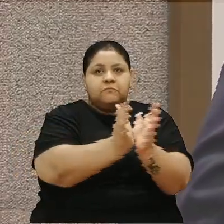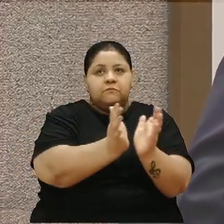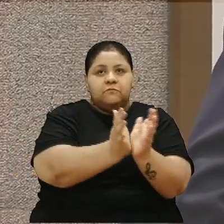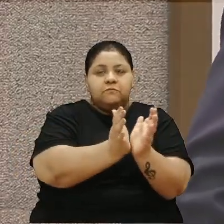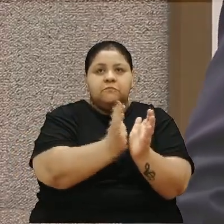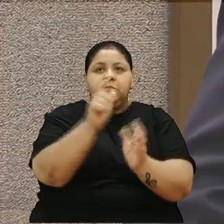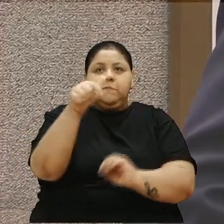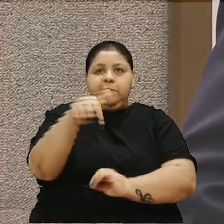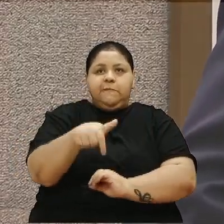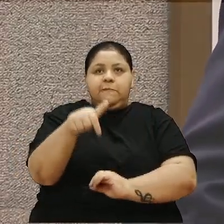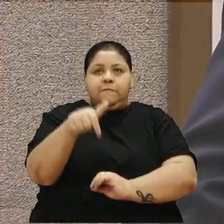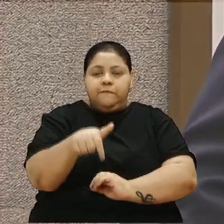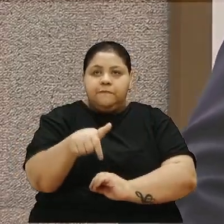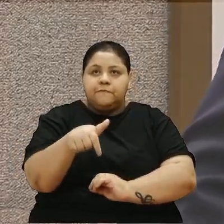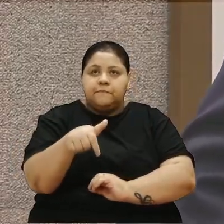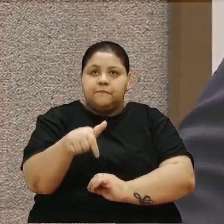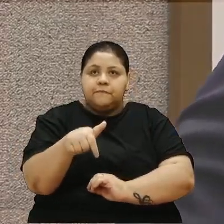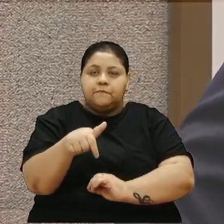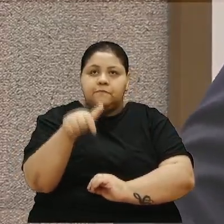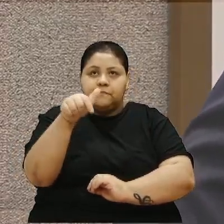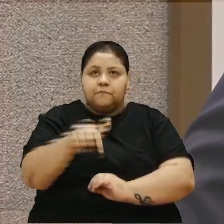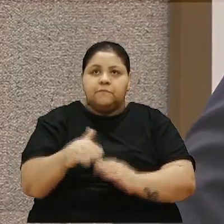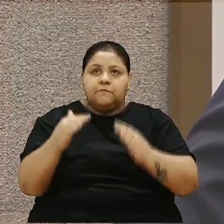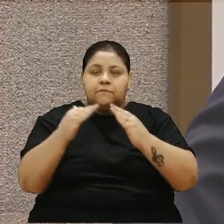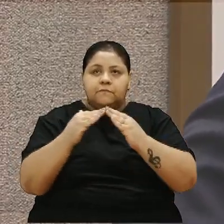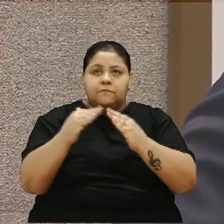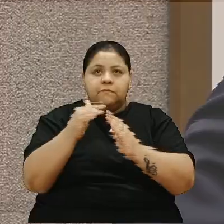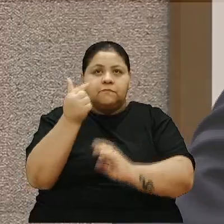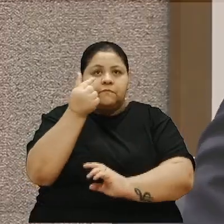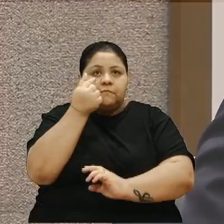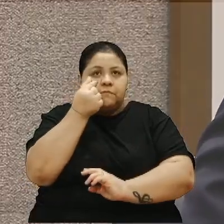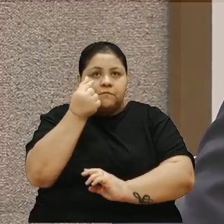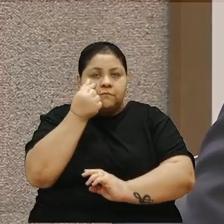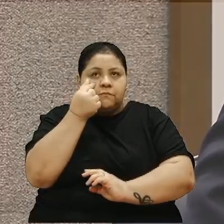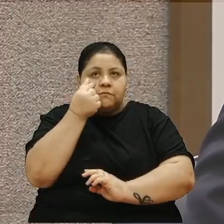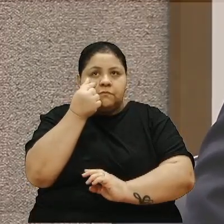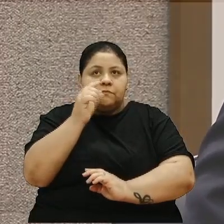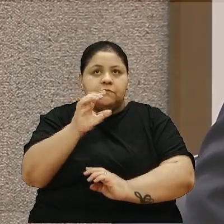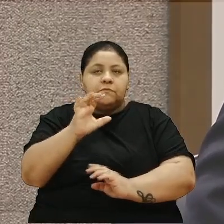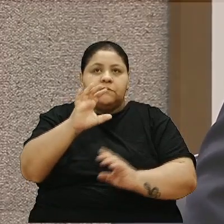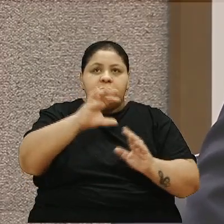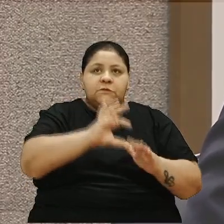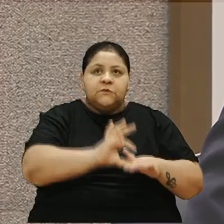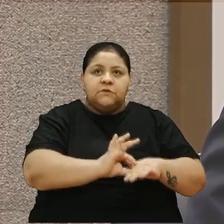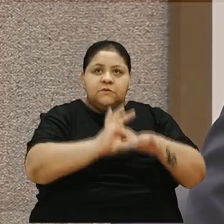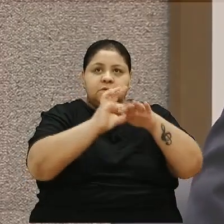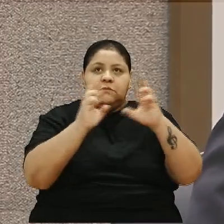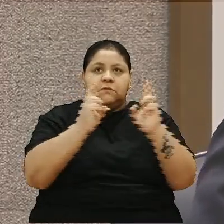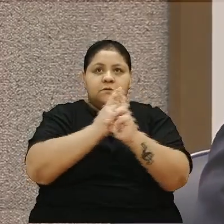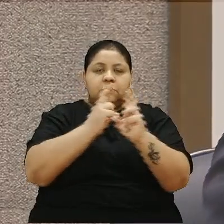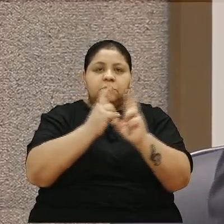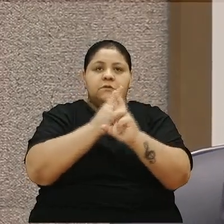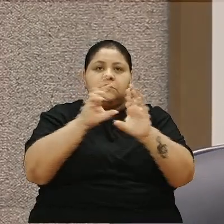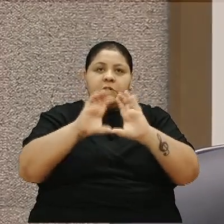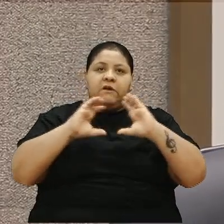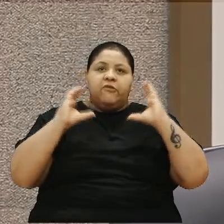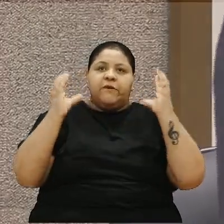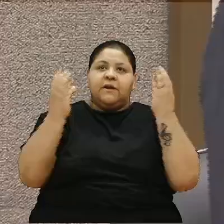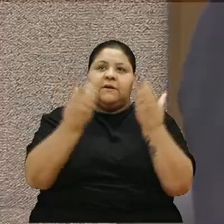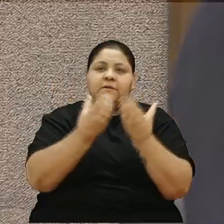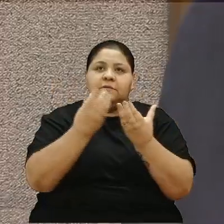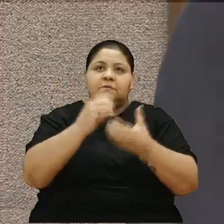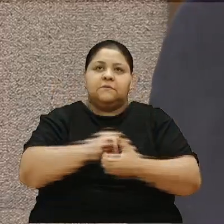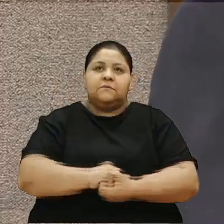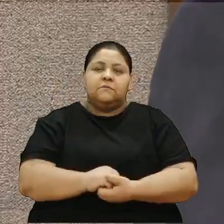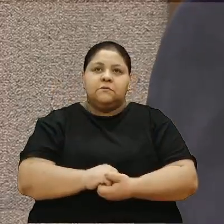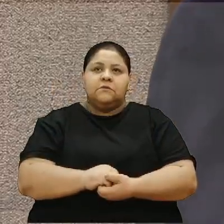aqui nesta casa, Eloy Frisso, coordenando as relações comunitárias. Eu acho que ninguém